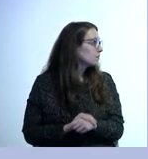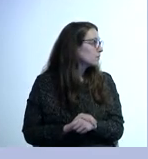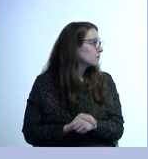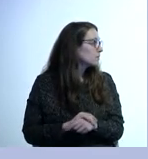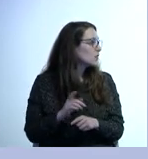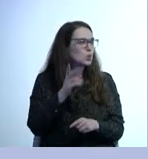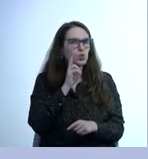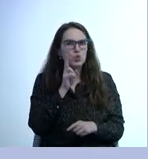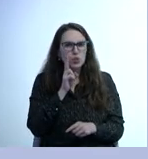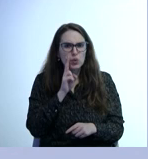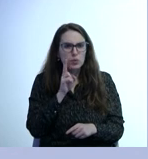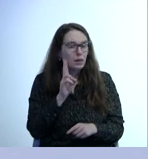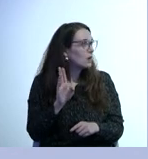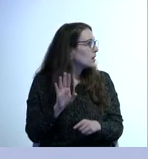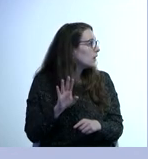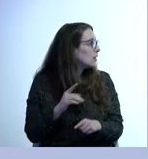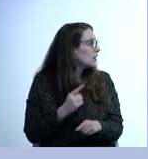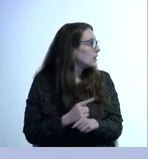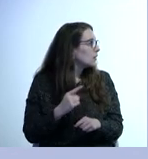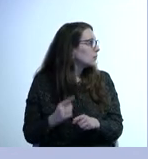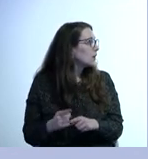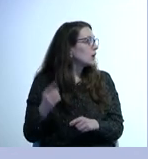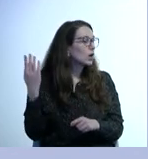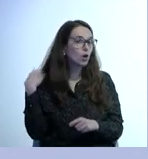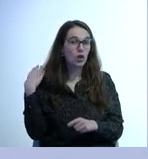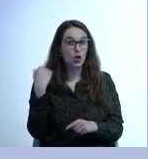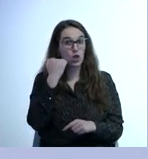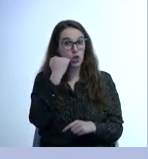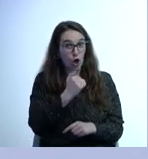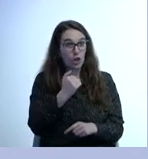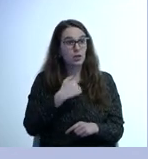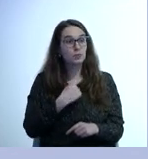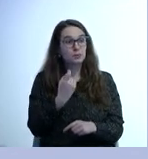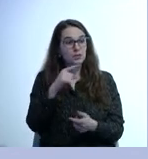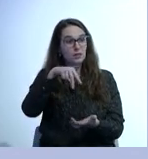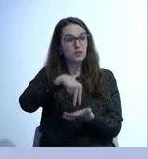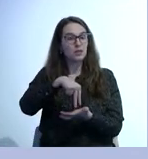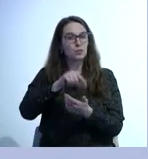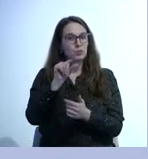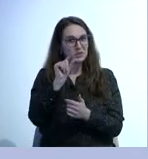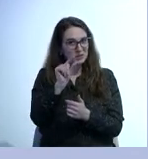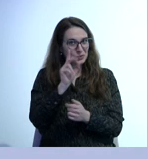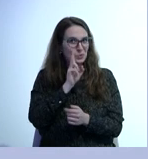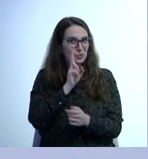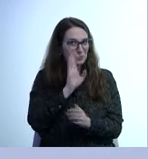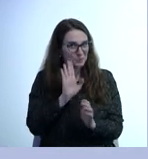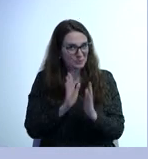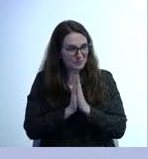peço desculpa porque estou com dores na coluna e, portanto, tenho que estar de pé. Não posso estar